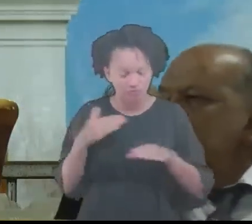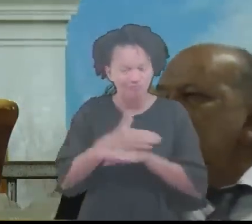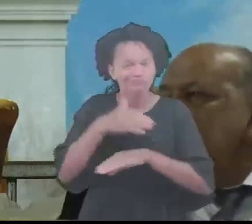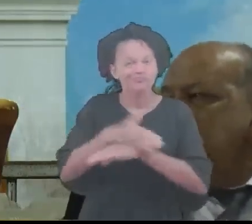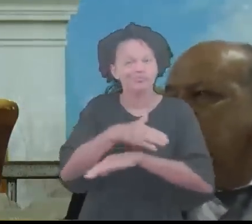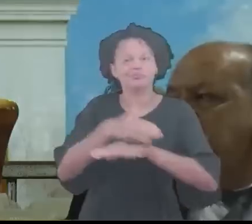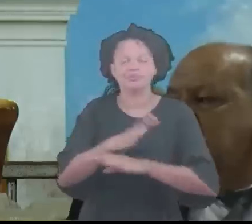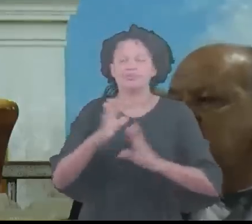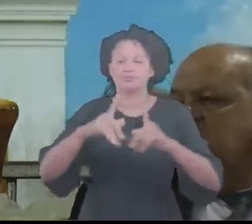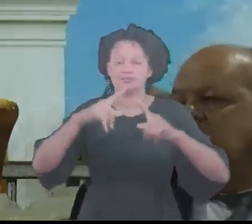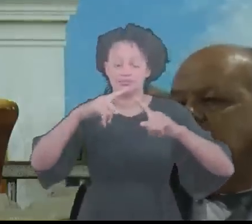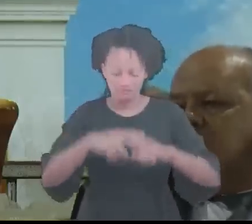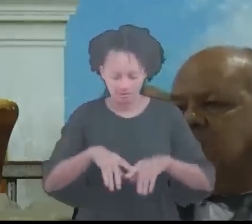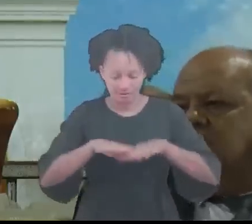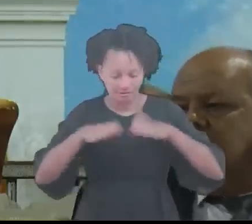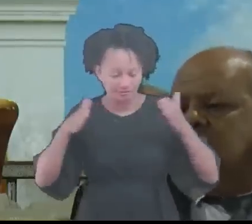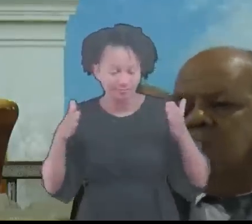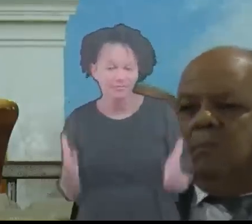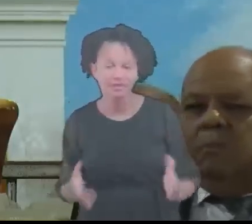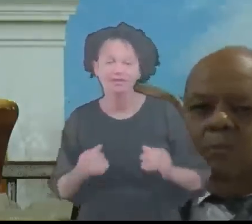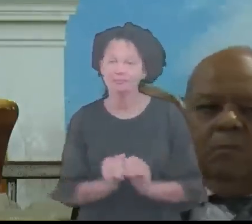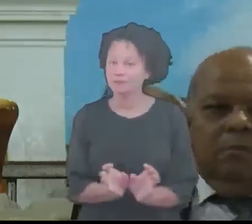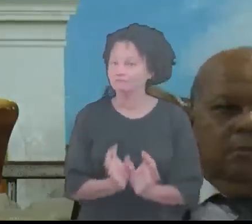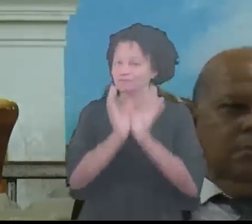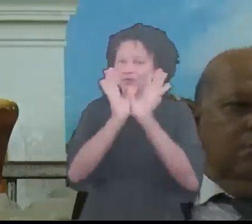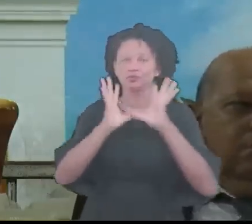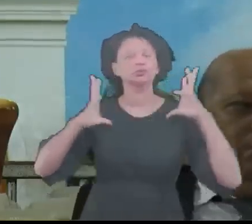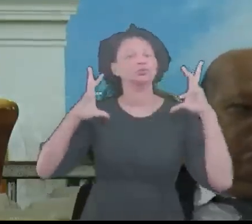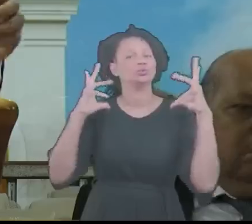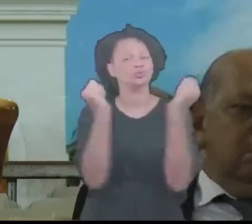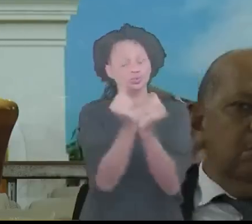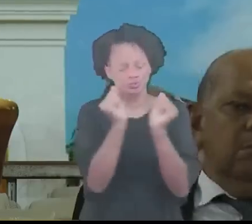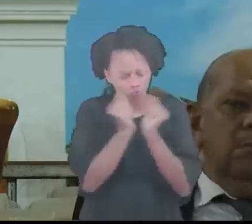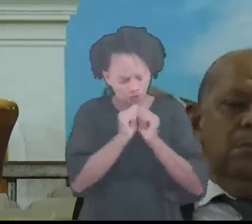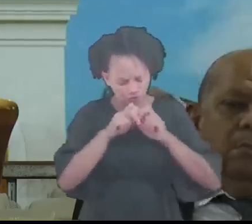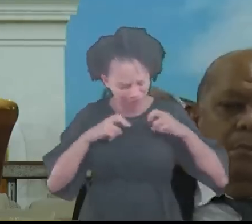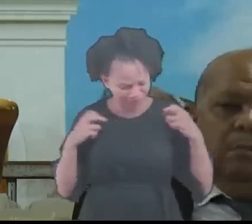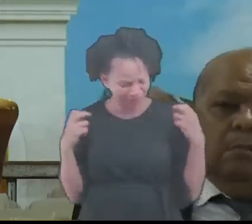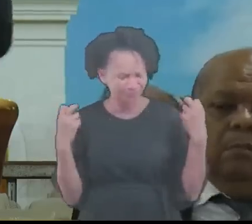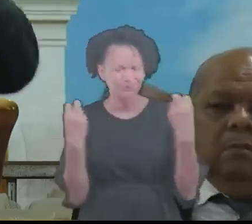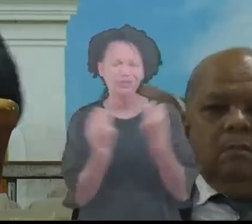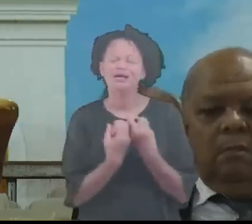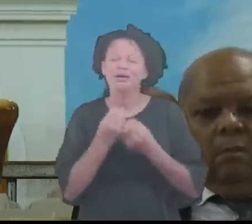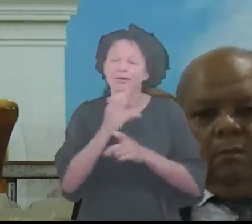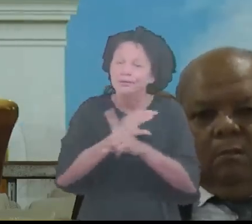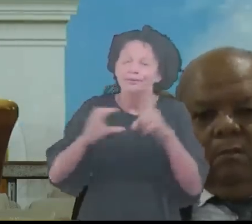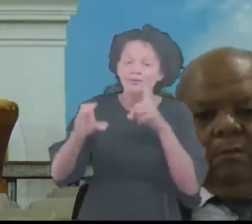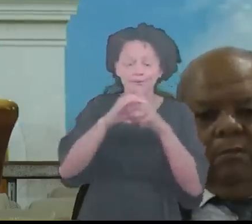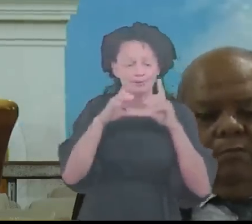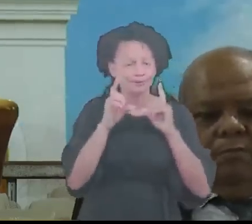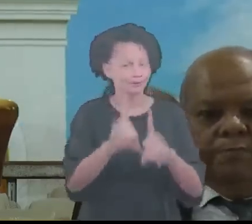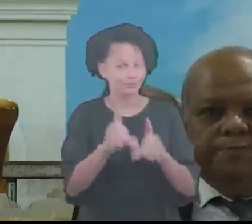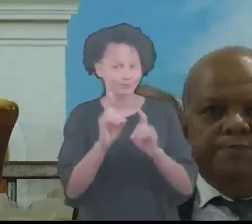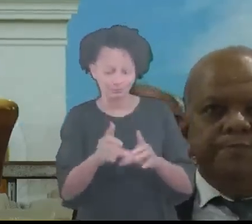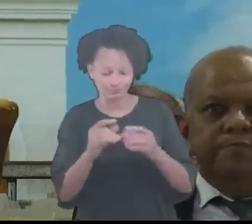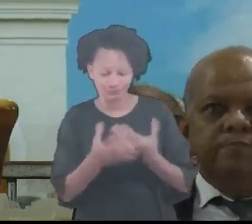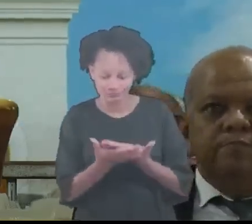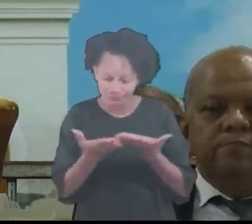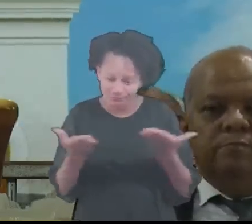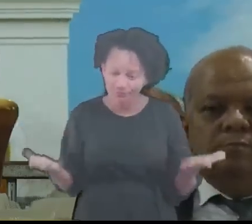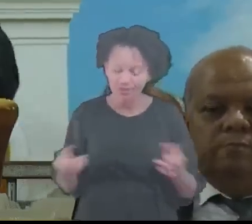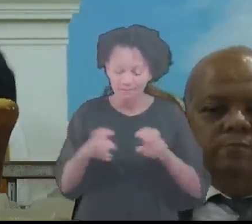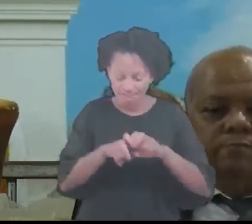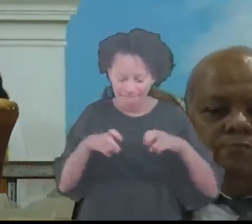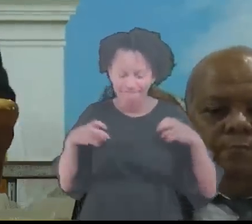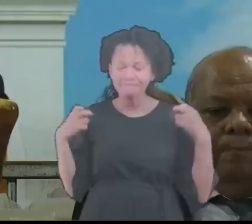igreja. A mesa é quando estamos na santa ceia. A mesa é quando estamos no culto da doutrina. É quando estamos à